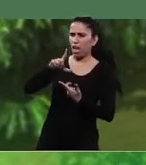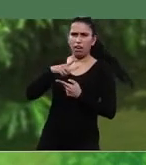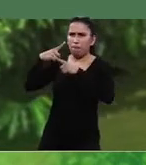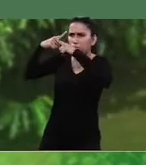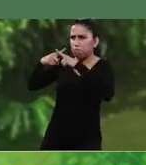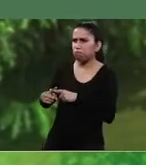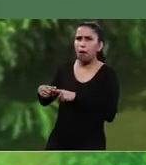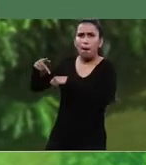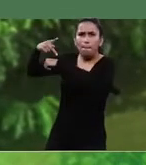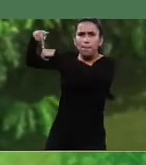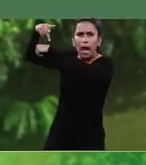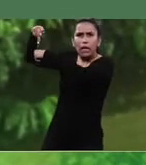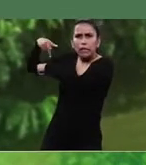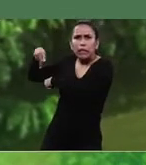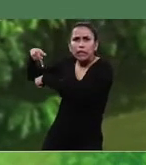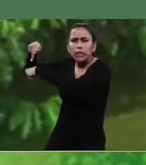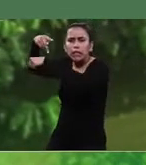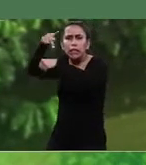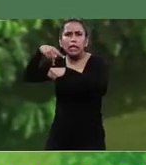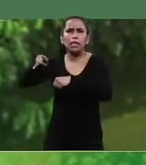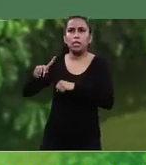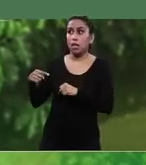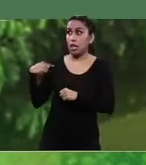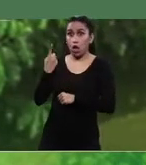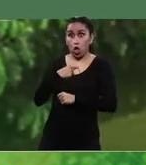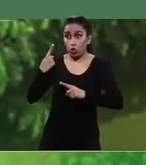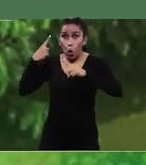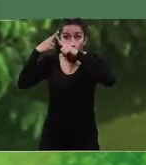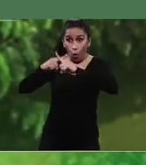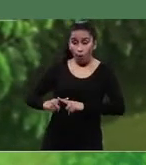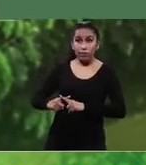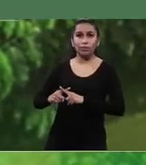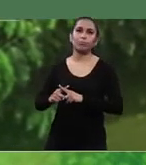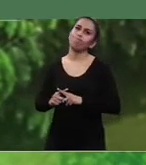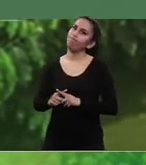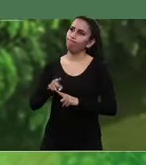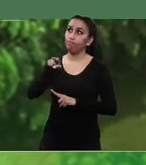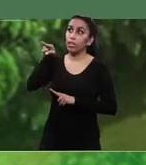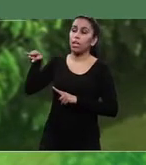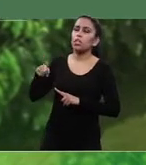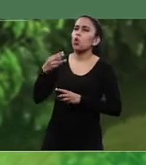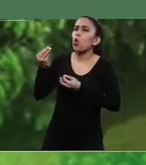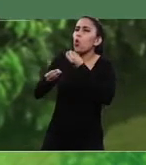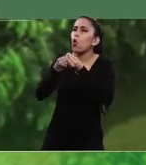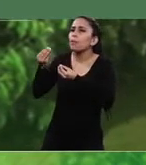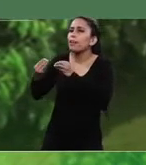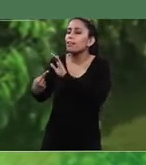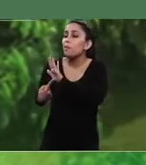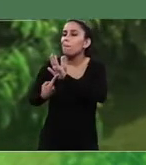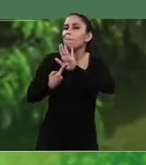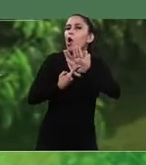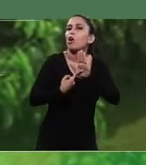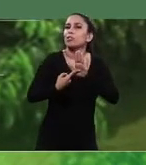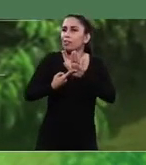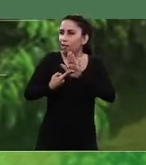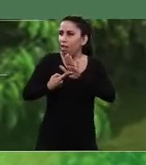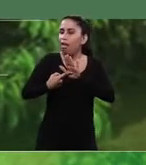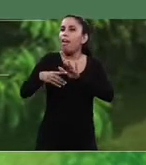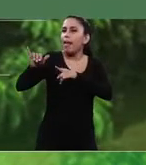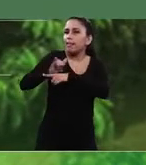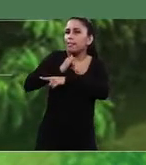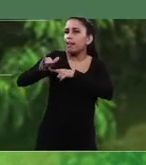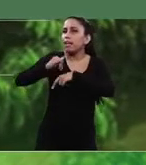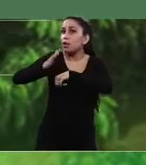ou seja, os países-alvo, em que os nossos concorrentes internacionais eles apresentam um dinamismo superior ao Brasil e aonde